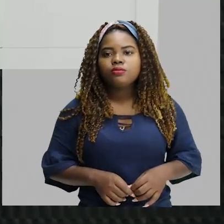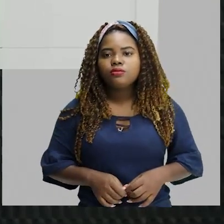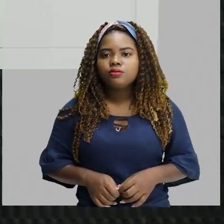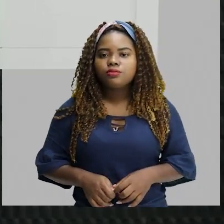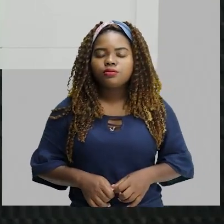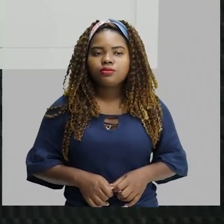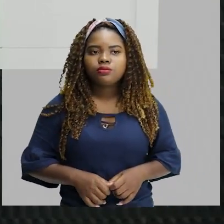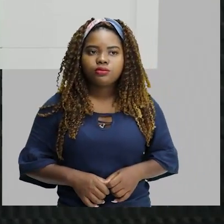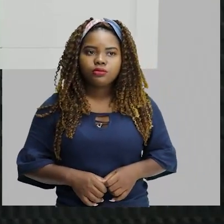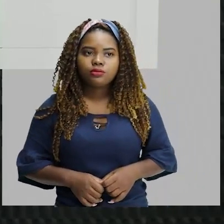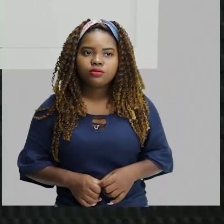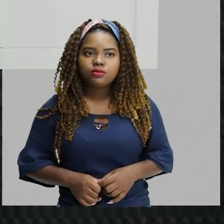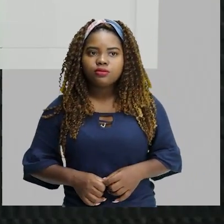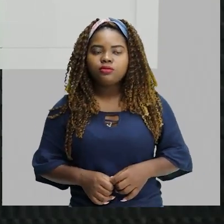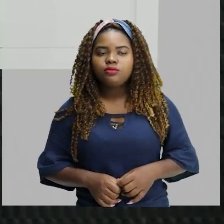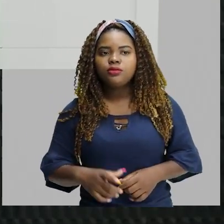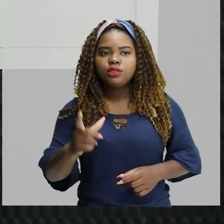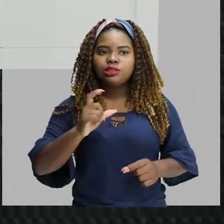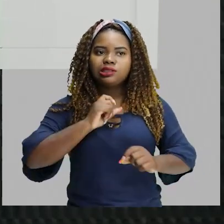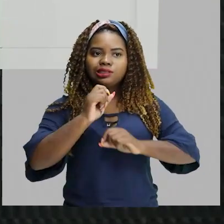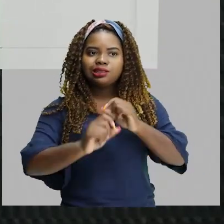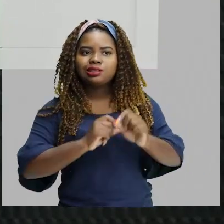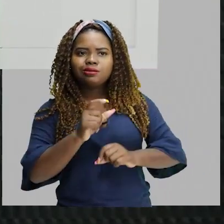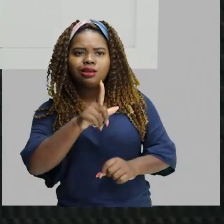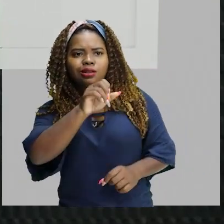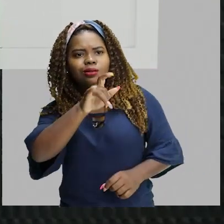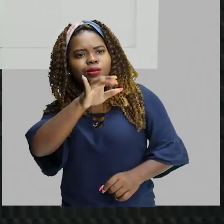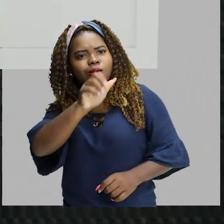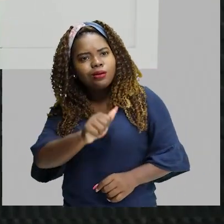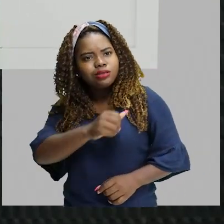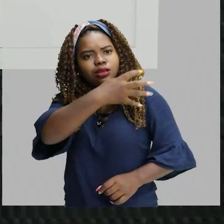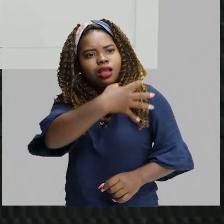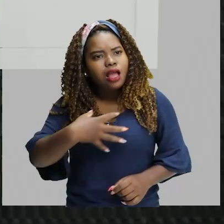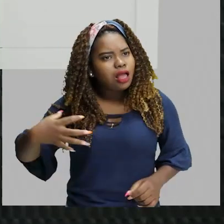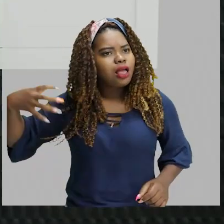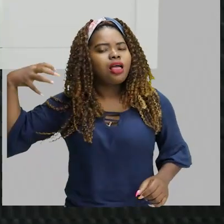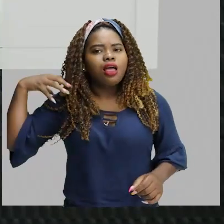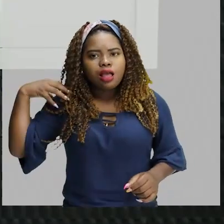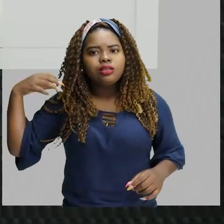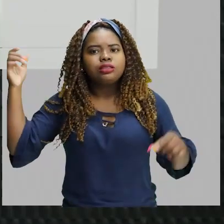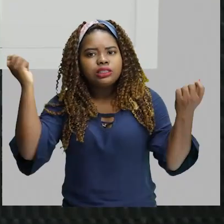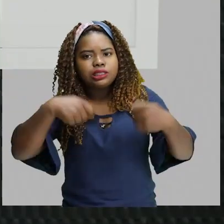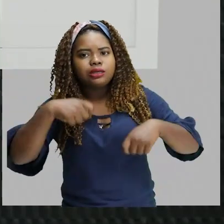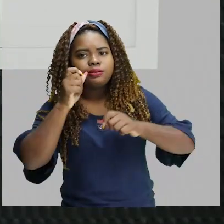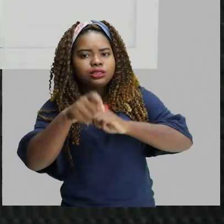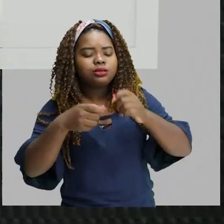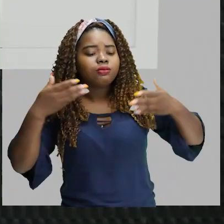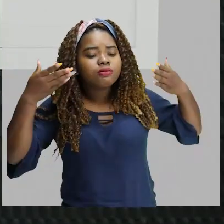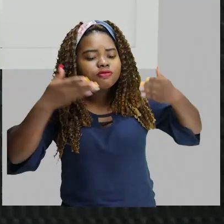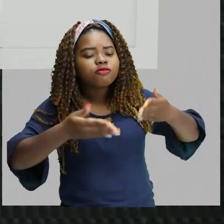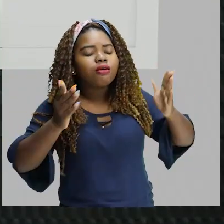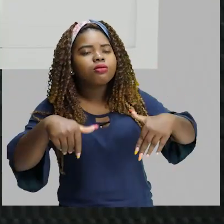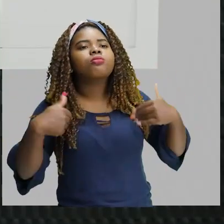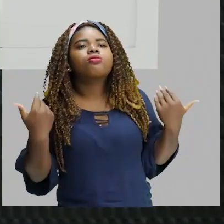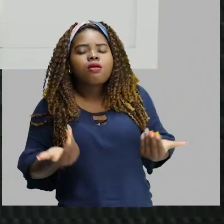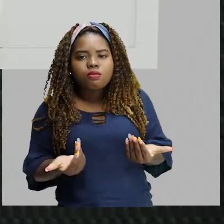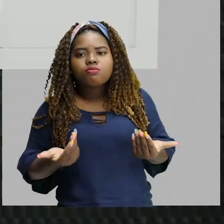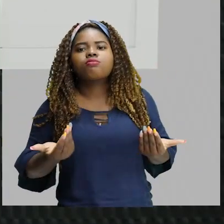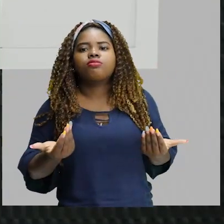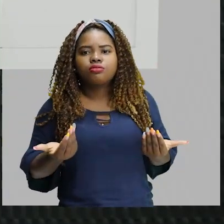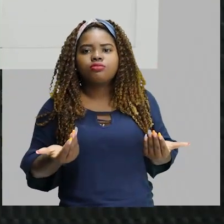amigos, alunos, colegas de trabalho, a lógica de Aristóteles, ela possui um foco,